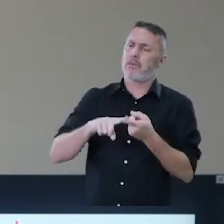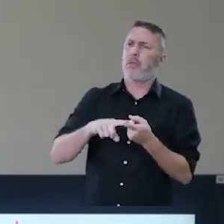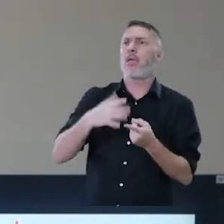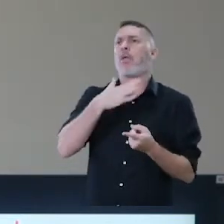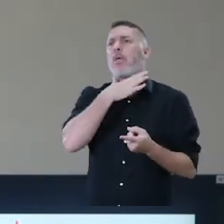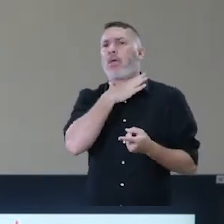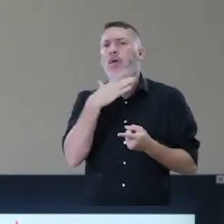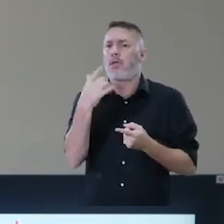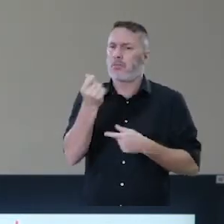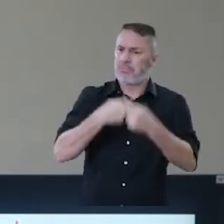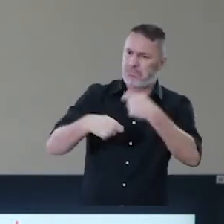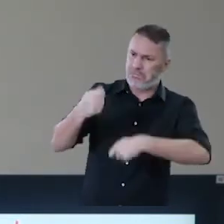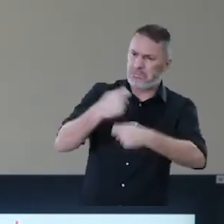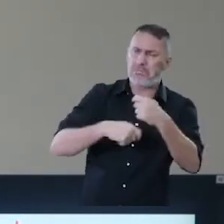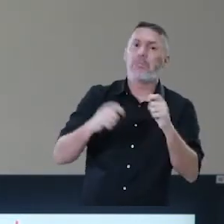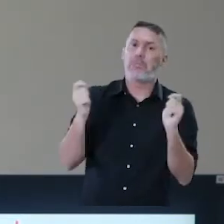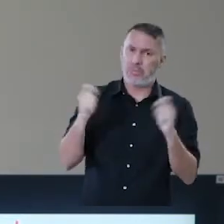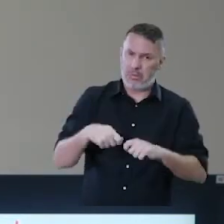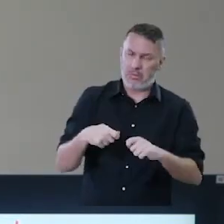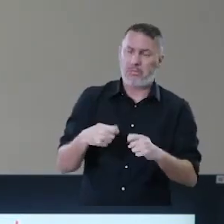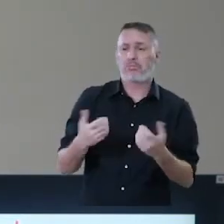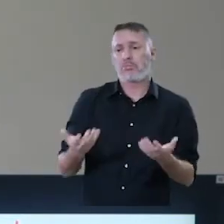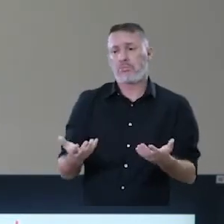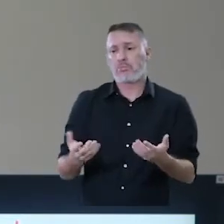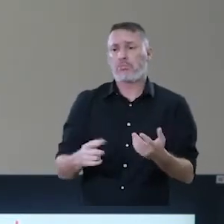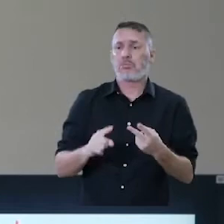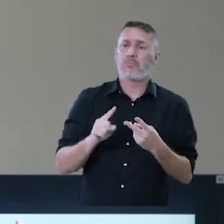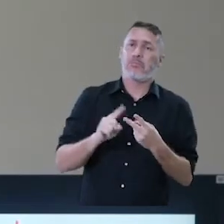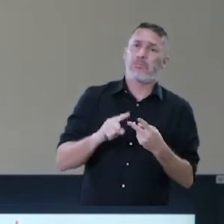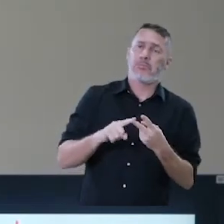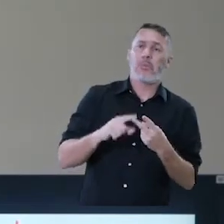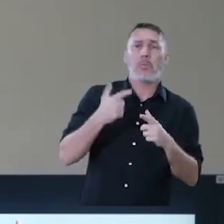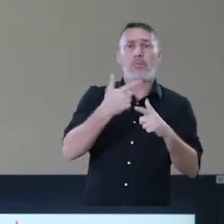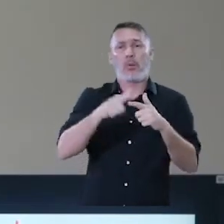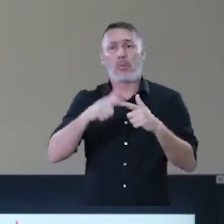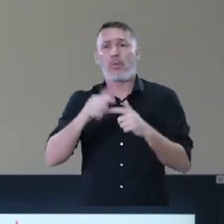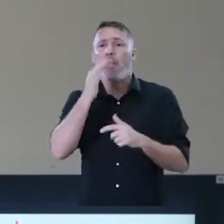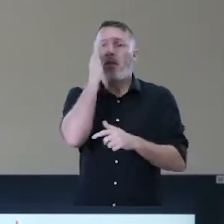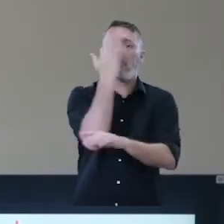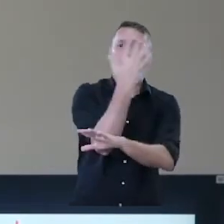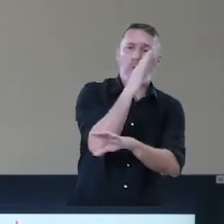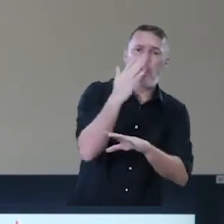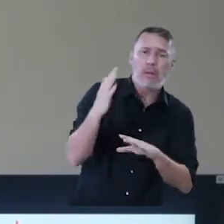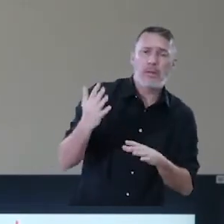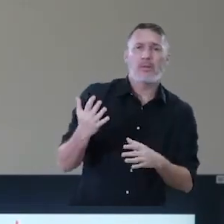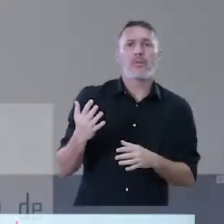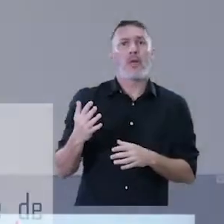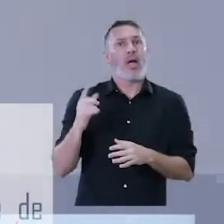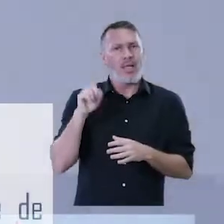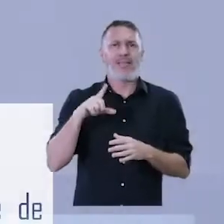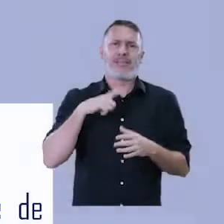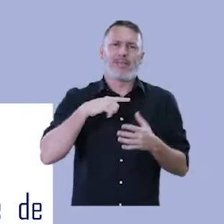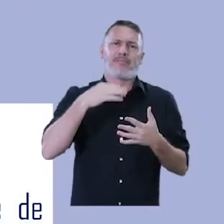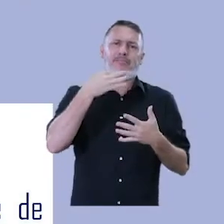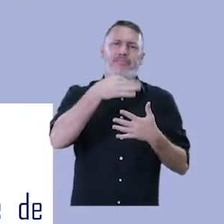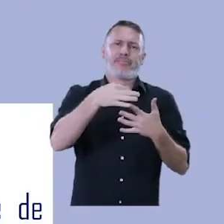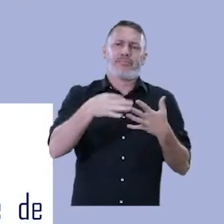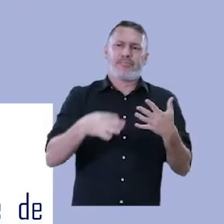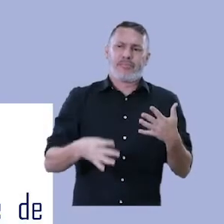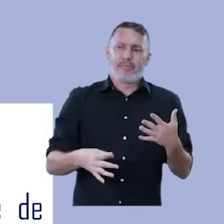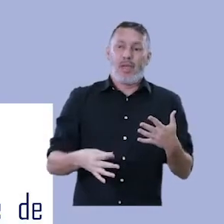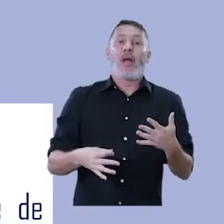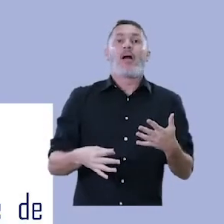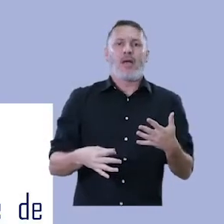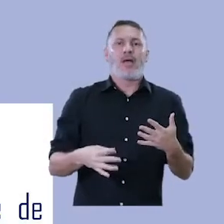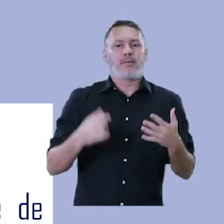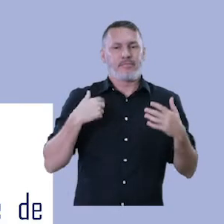crise financeira, eu tenho crise, questões ambientais. É isso que você tem que fazer no seu texto.